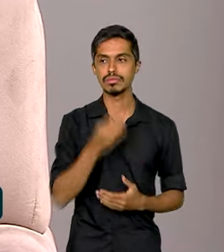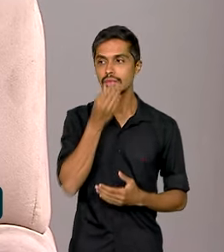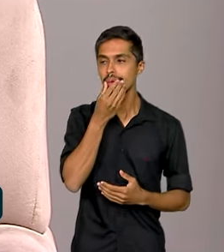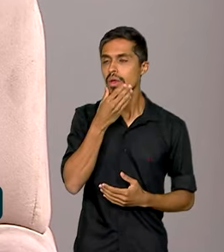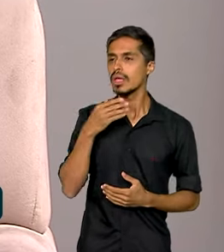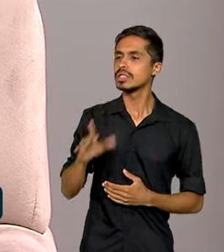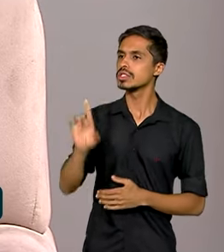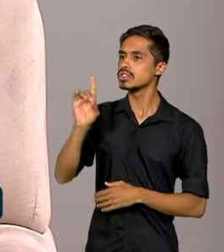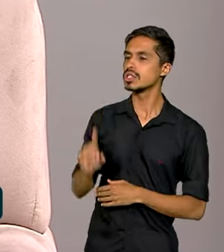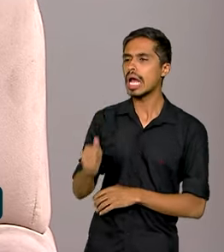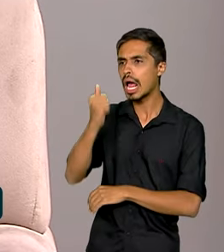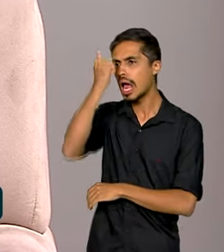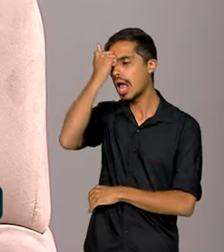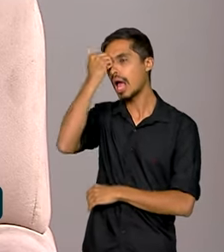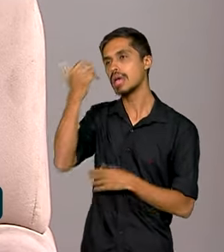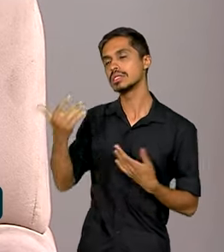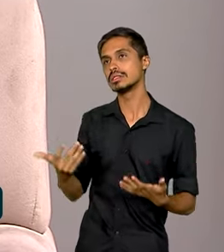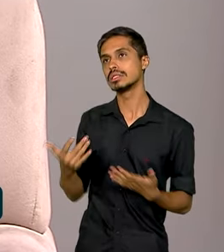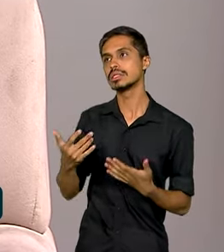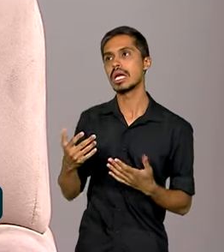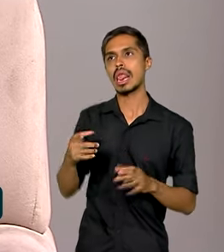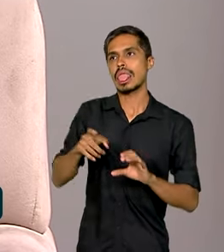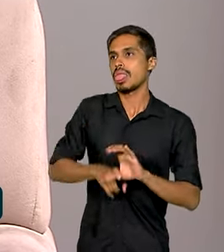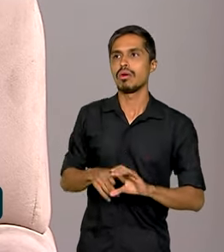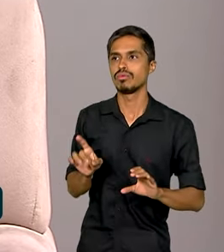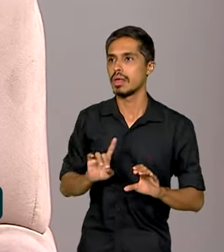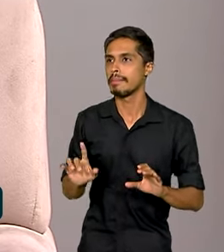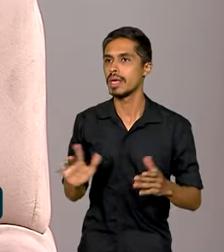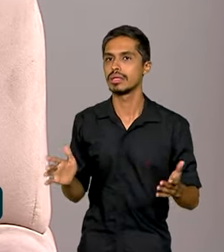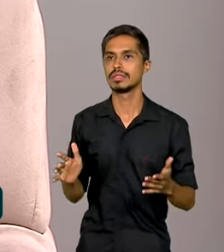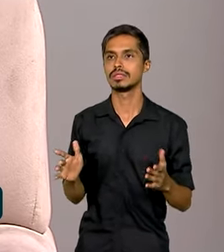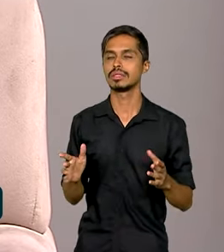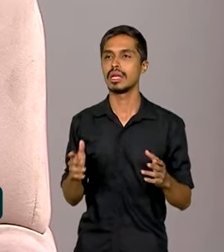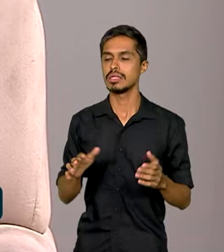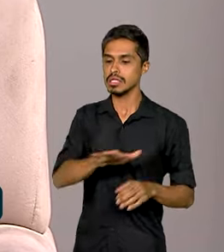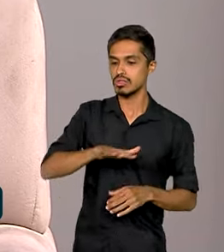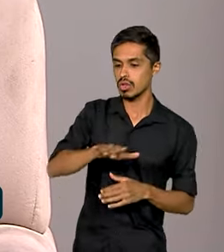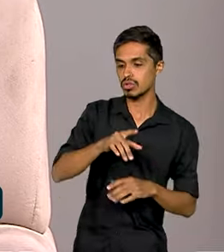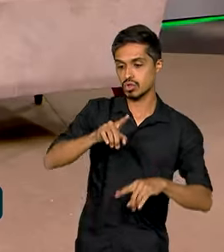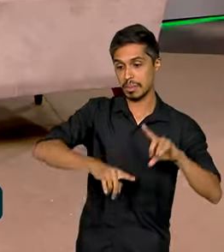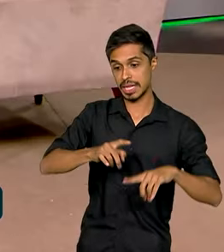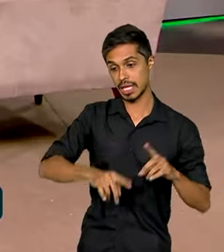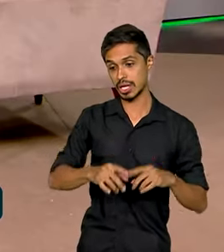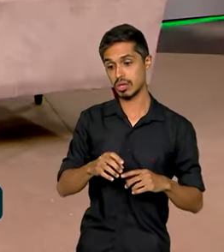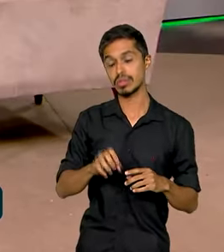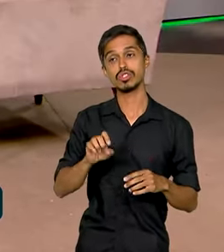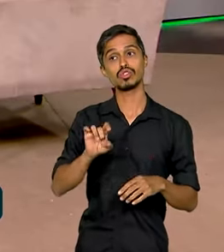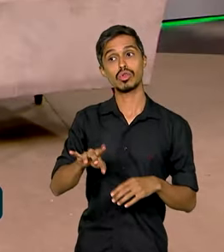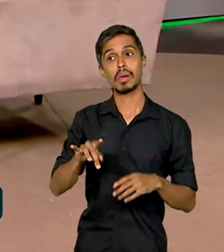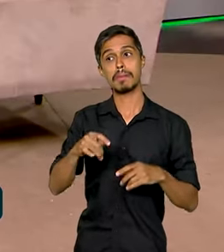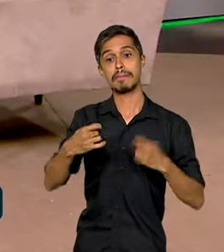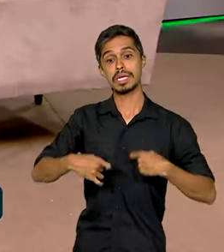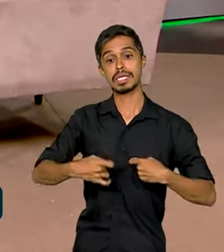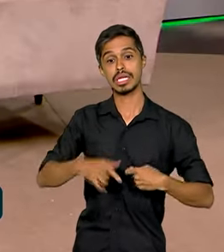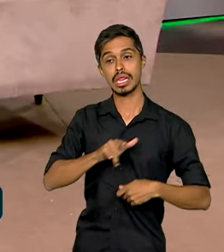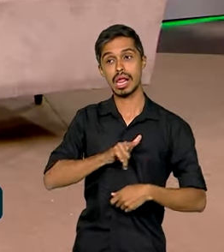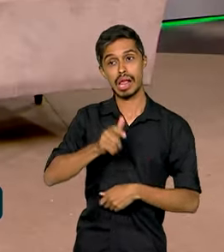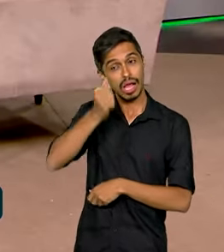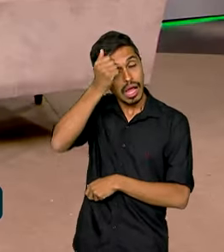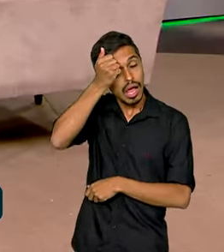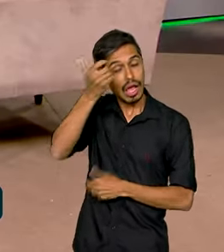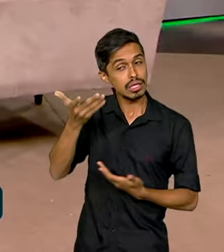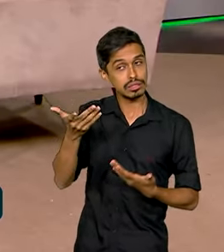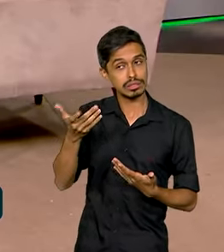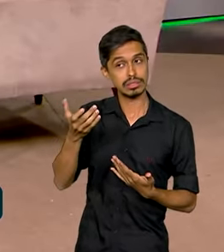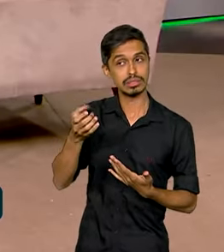direito ao arrependimento não depende da das condições em que o produto chega né basta que o consumidor se arrependa